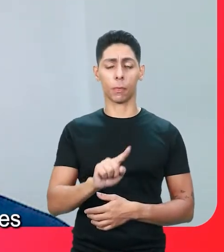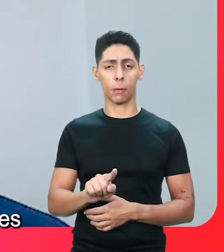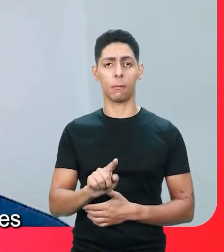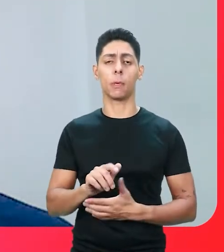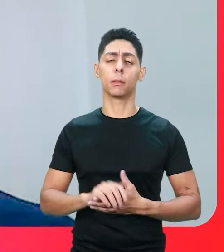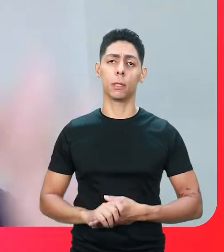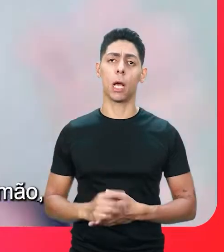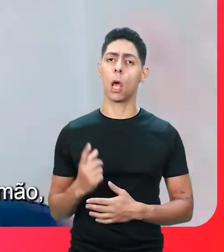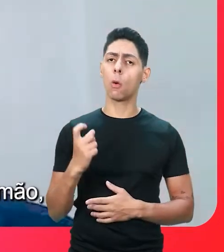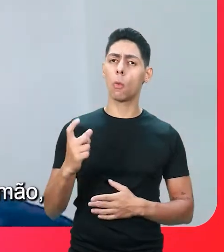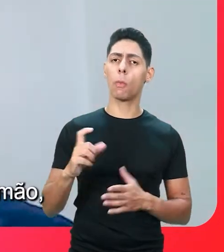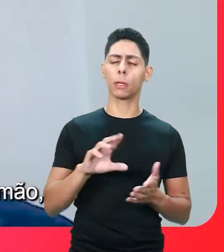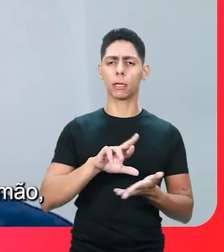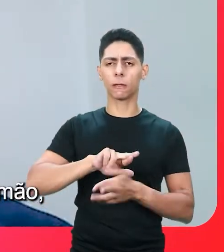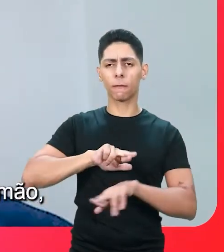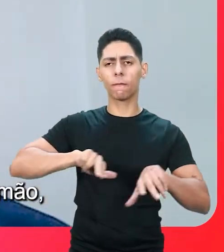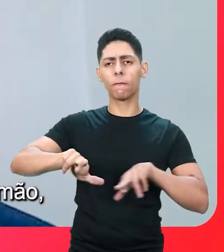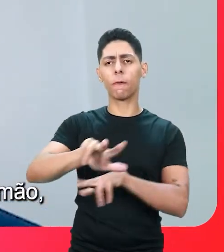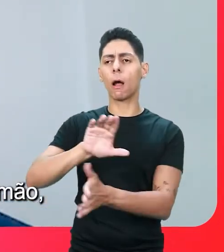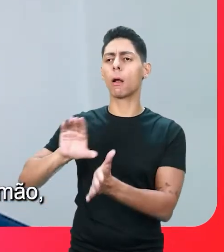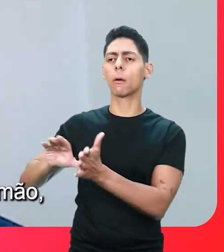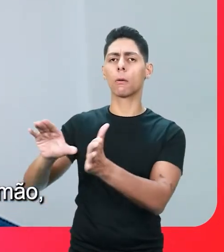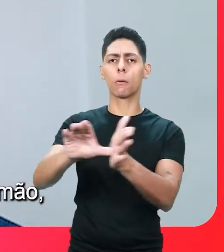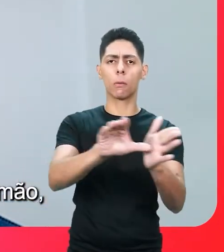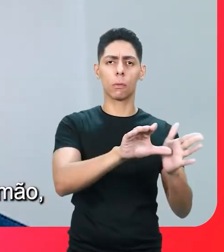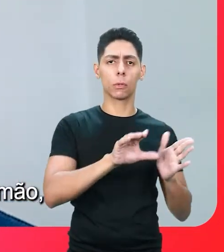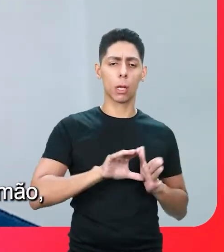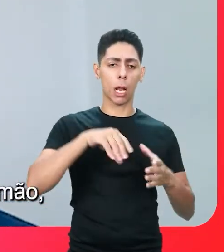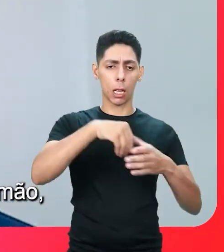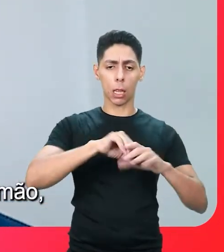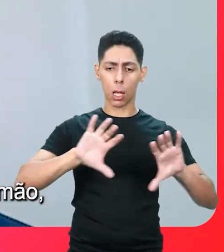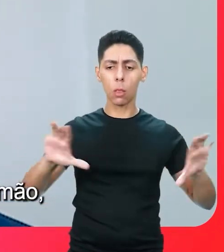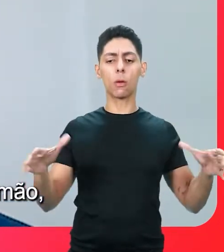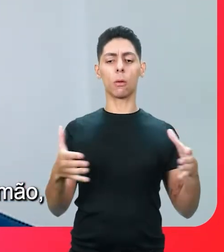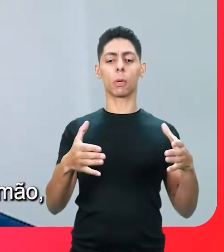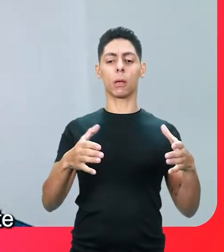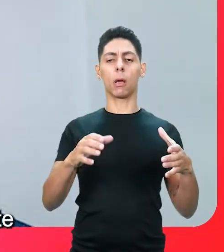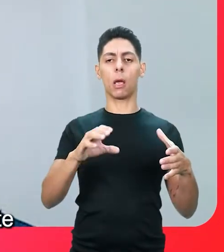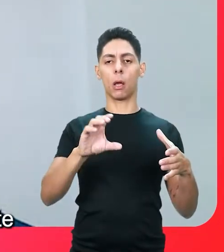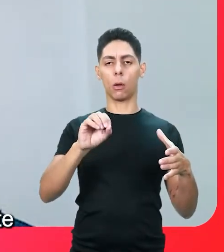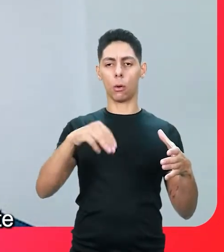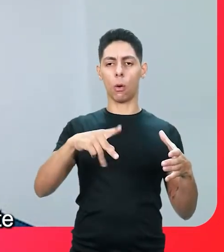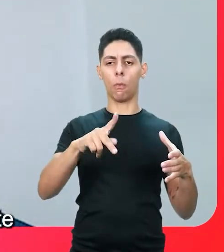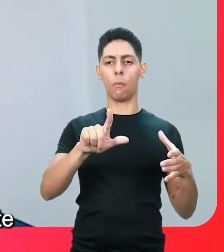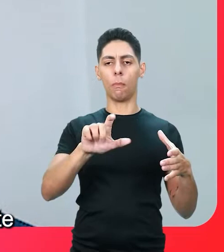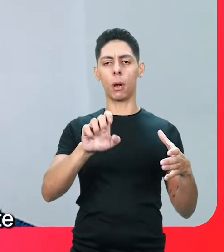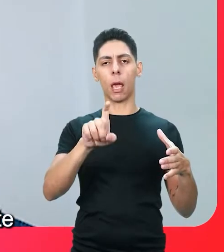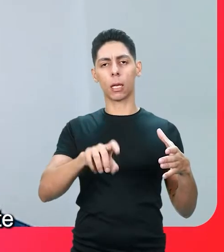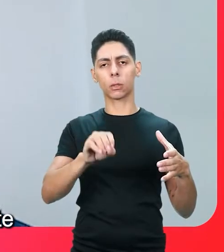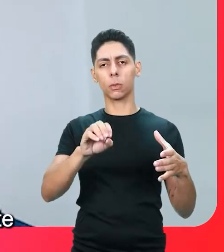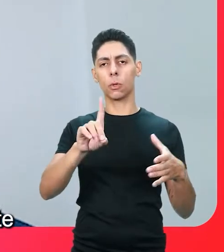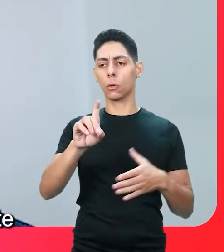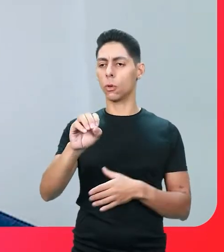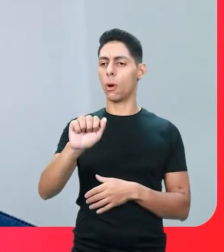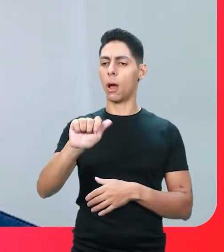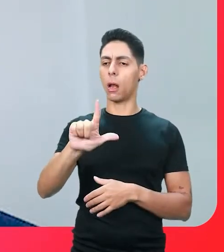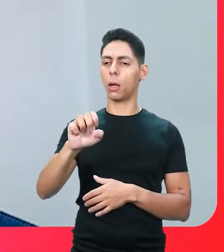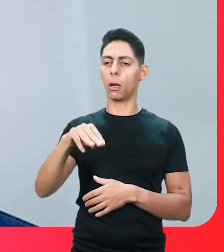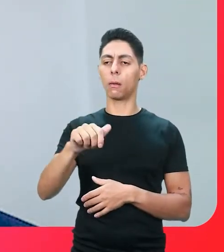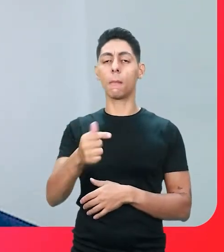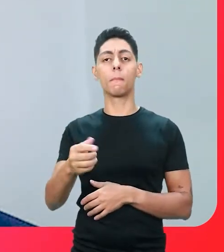das comunidades que compõem o chamado Complexo do Alemão. Hoje em dia está complicado, hoje em dia, desde o final dos anos 70,